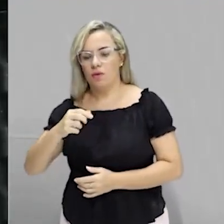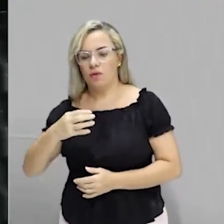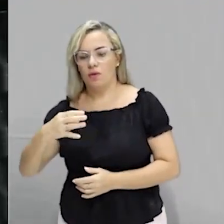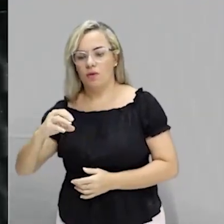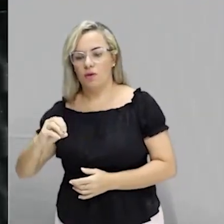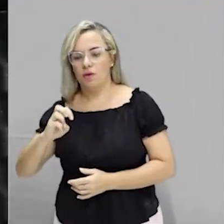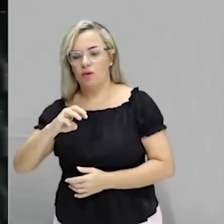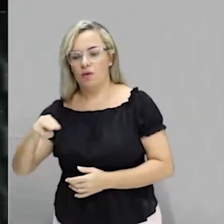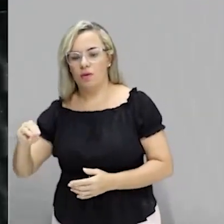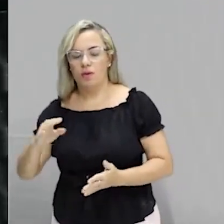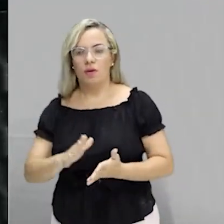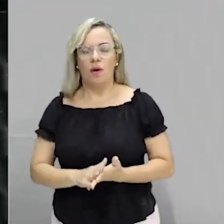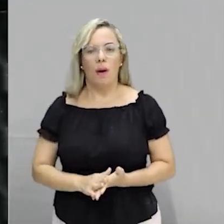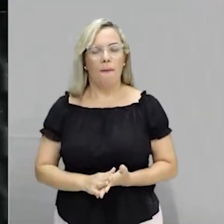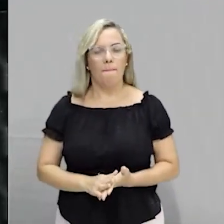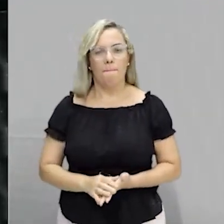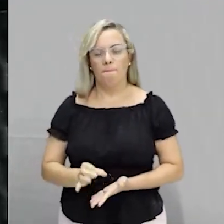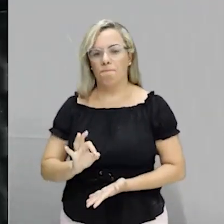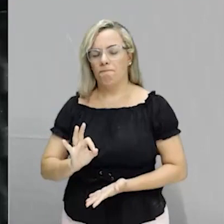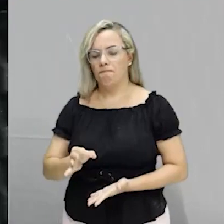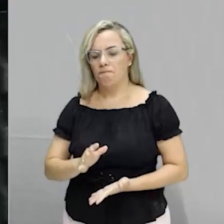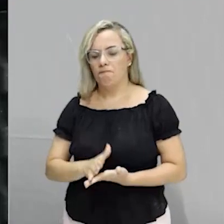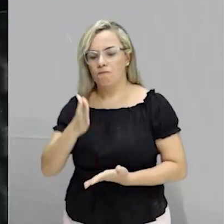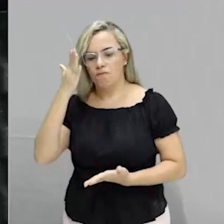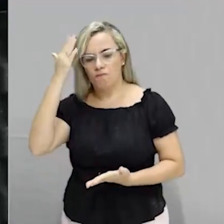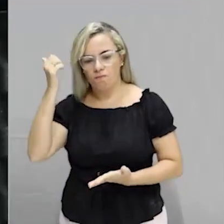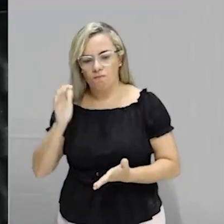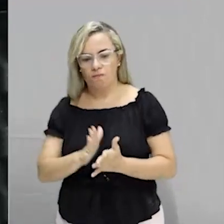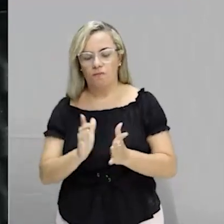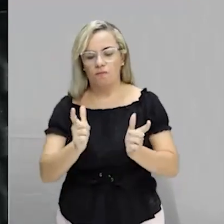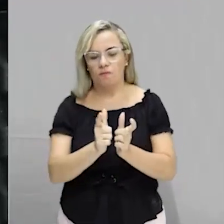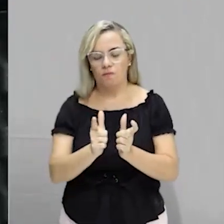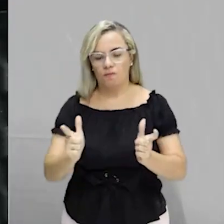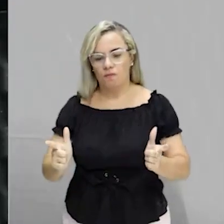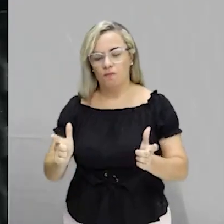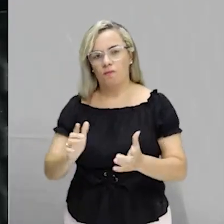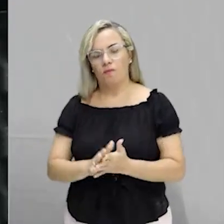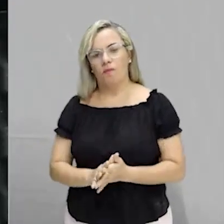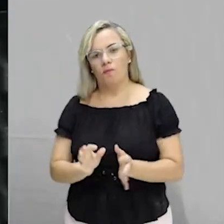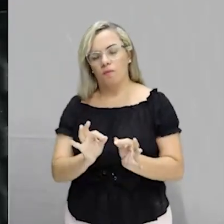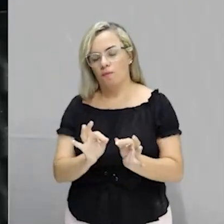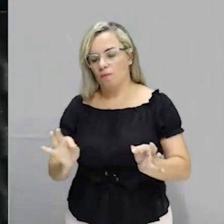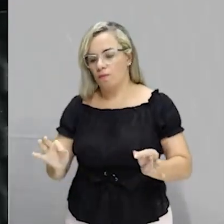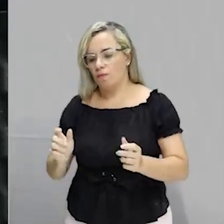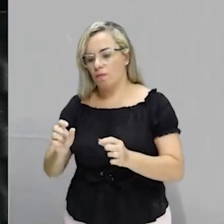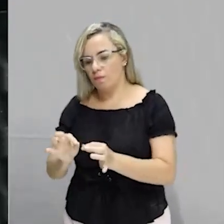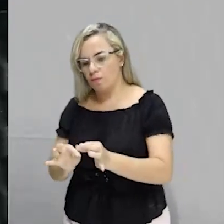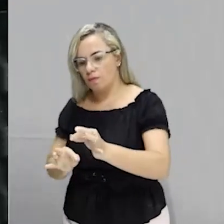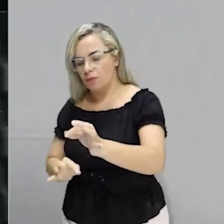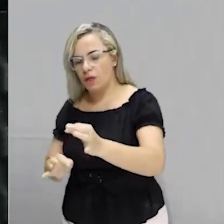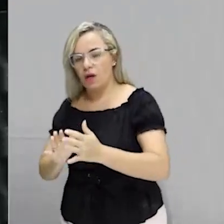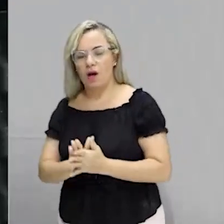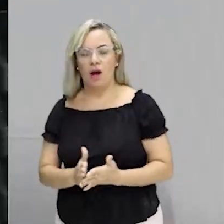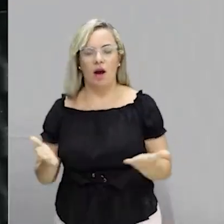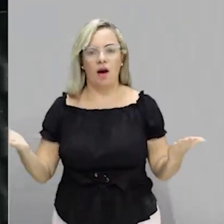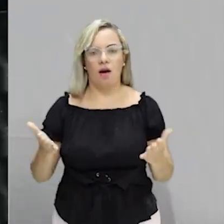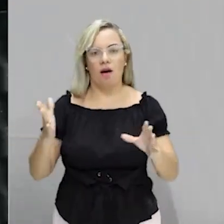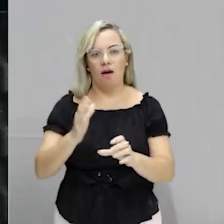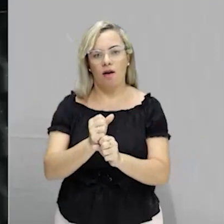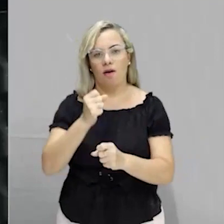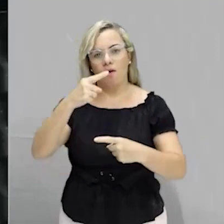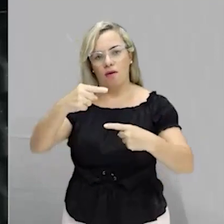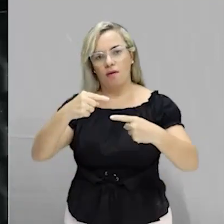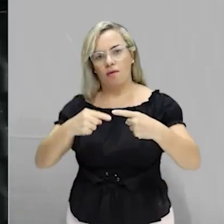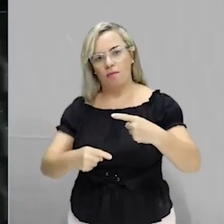1.240. Pronto. Já sei a medida da largura, já sei a medida do comprimento. Eu preciso calcular agora a